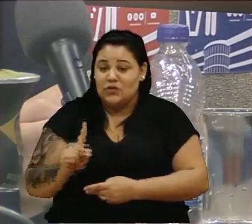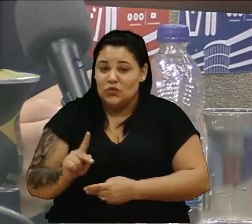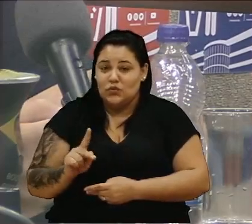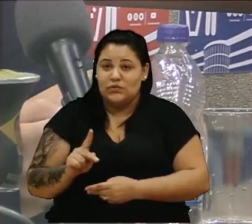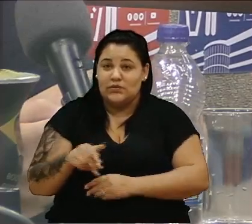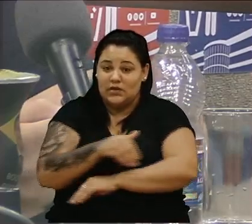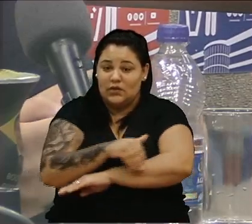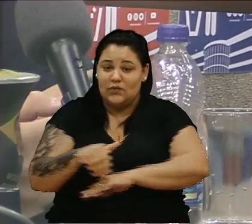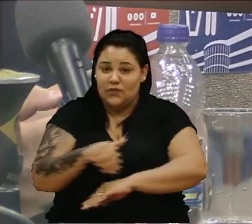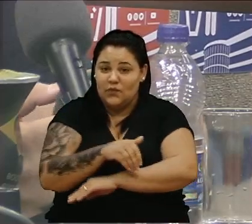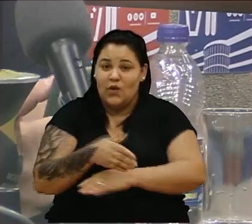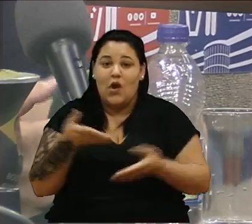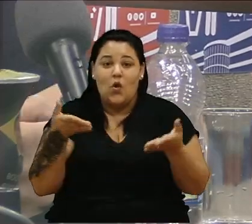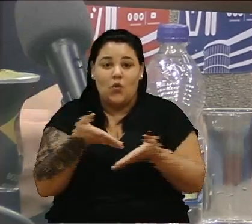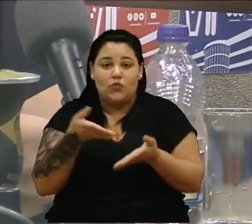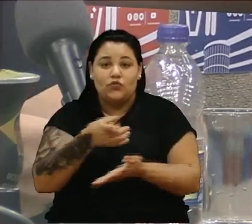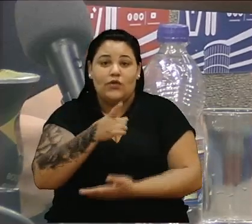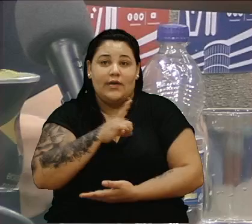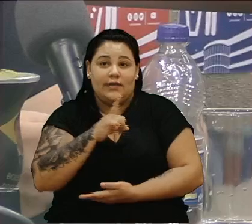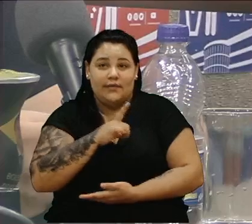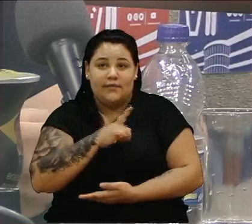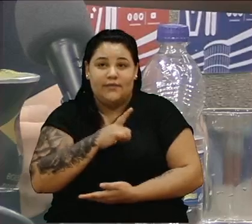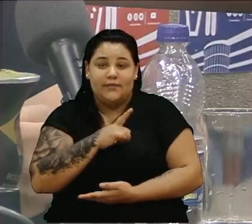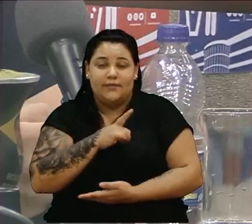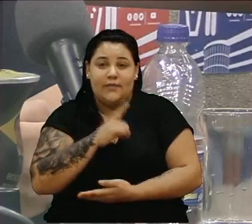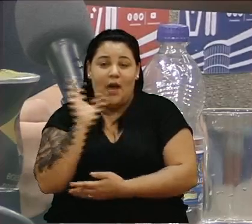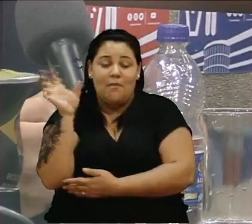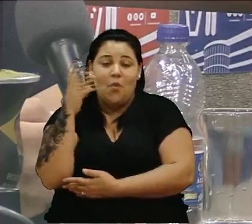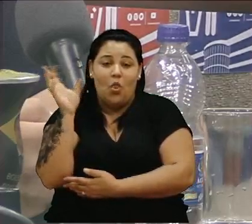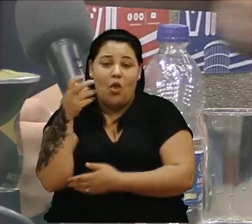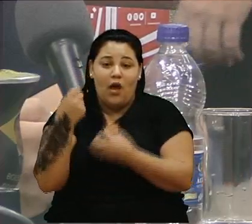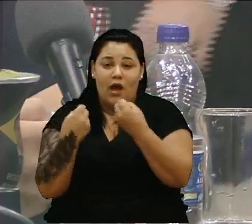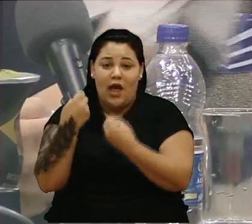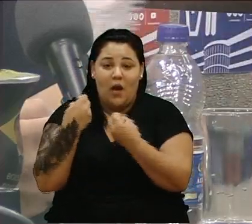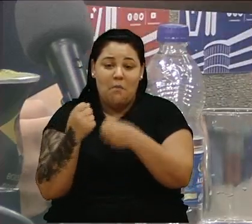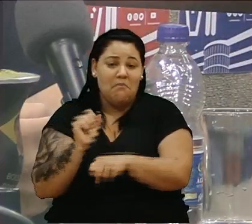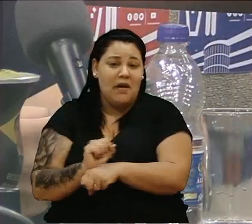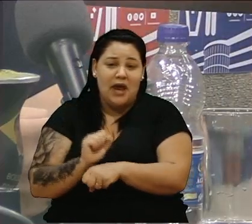temos viaturas paradas, sem pessoal,